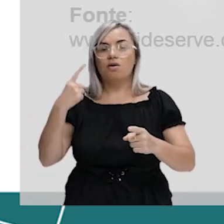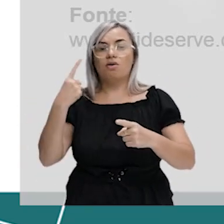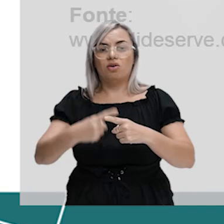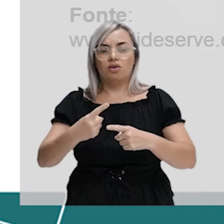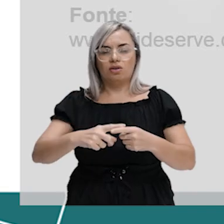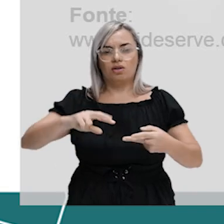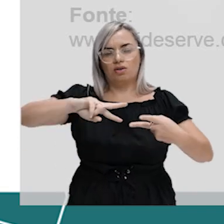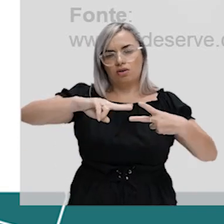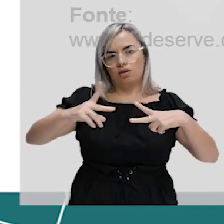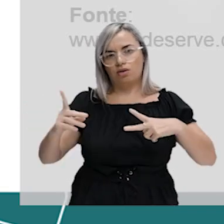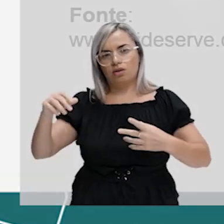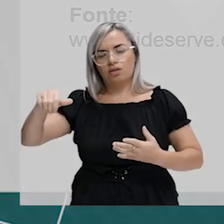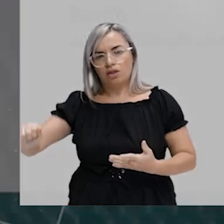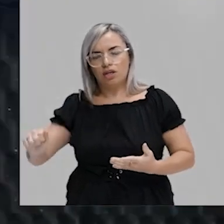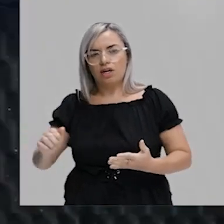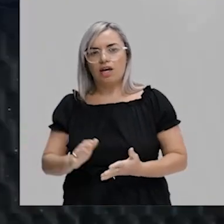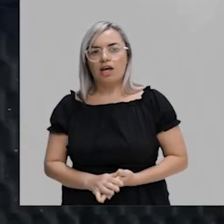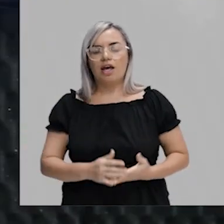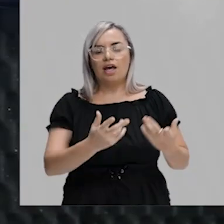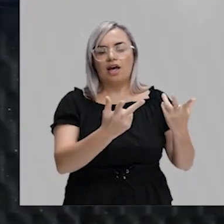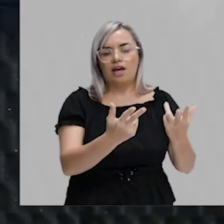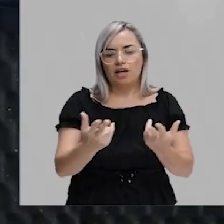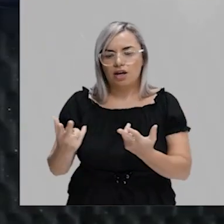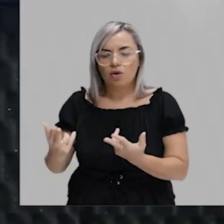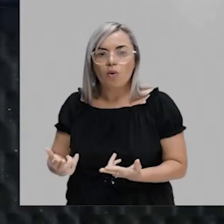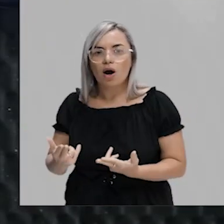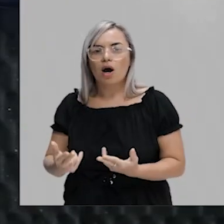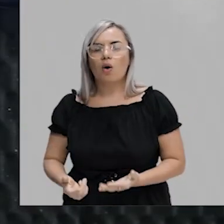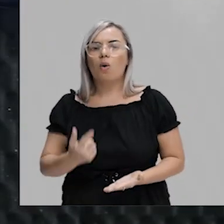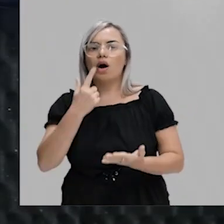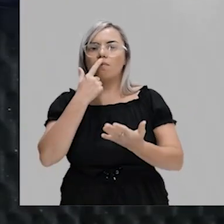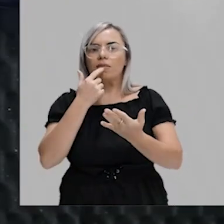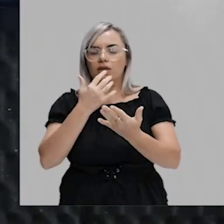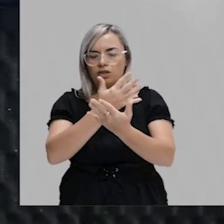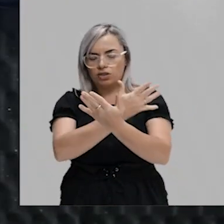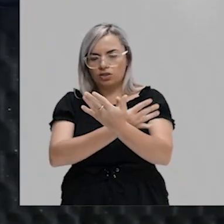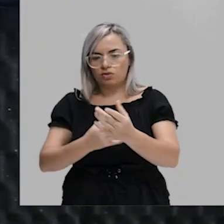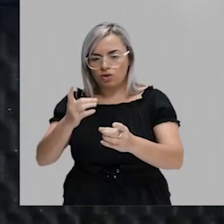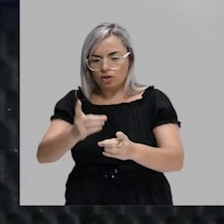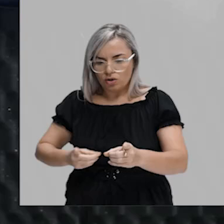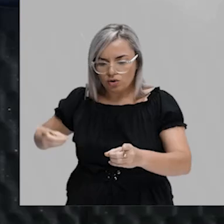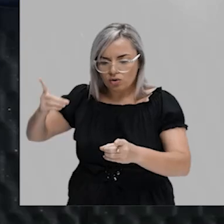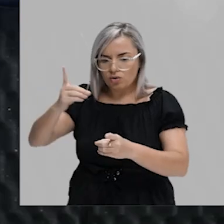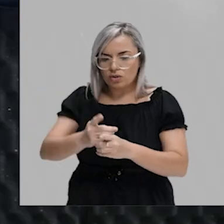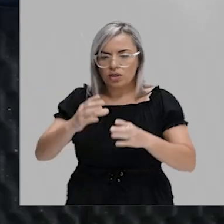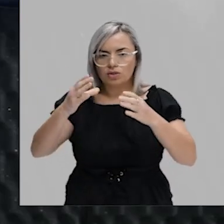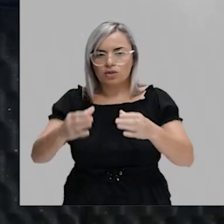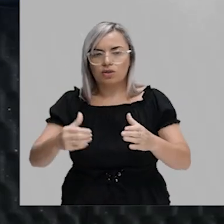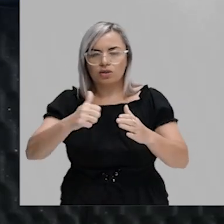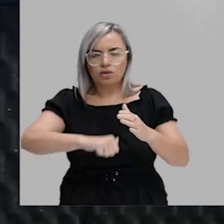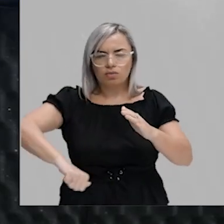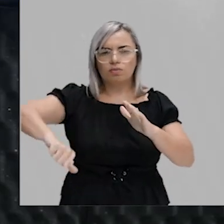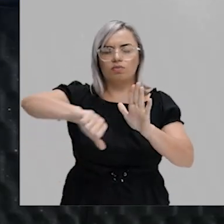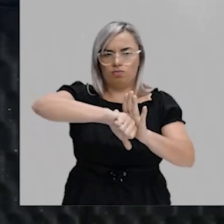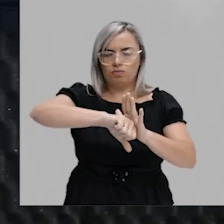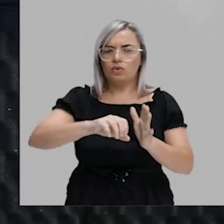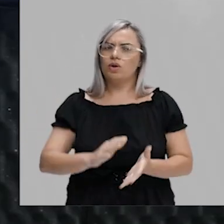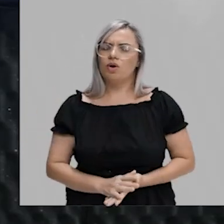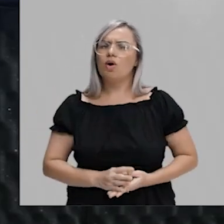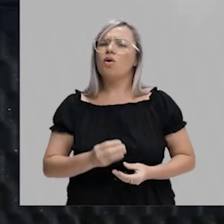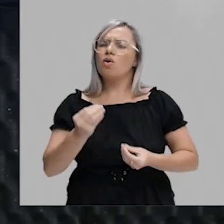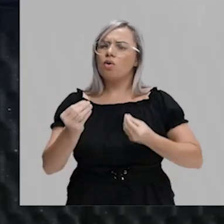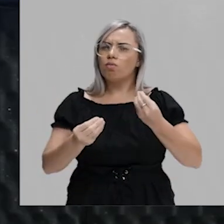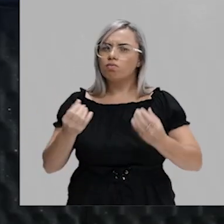compatível com o DNA da mancha do sangue que foi encontrada nesse local de crime. Então, vocês viram como é